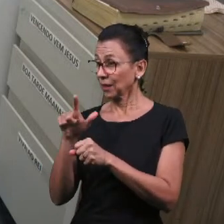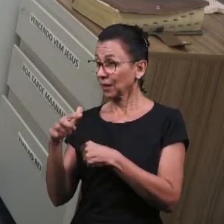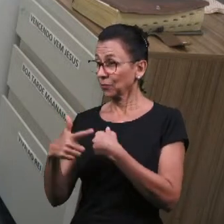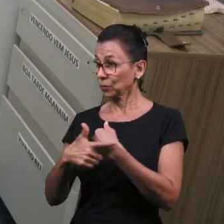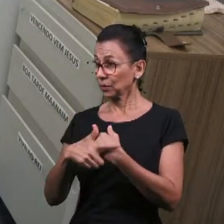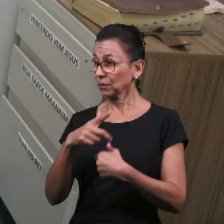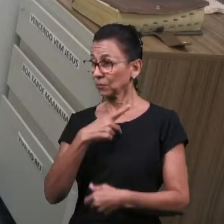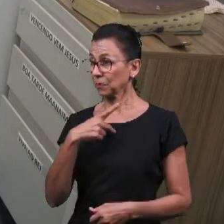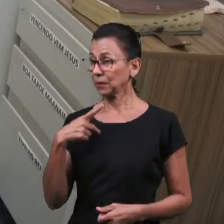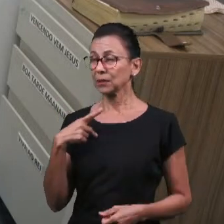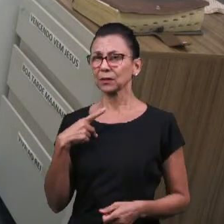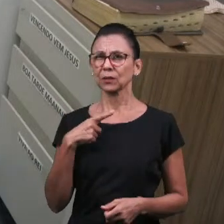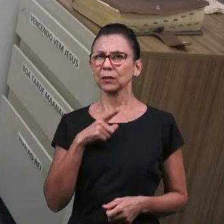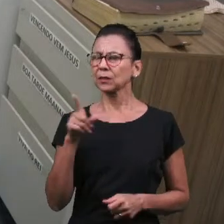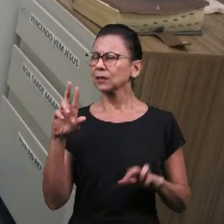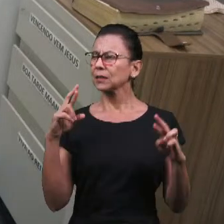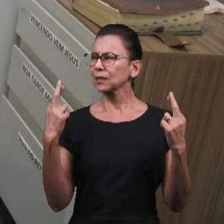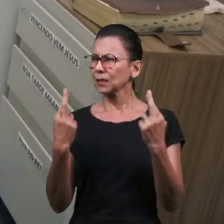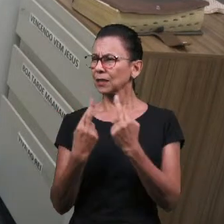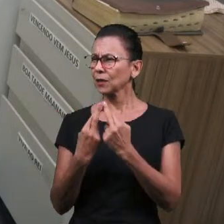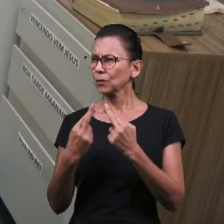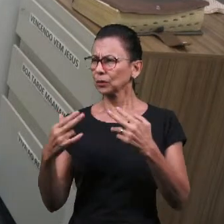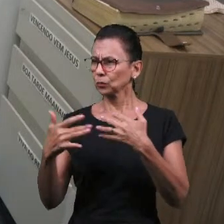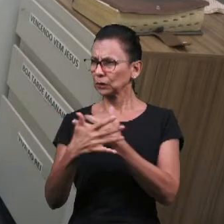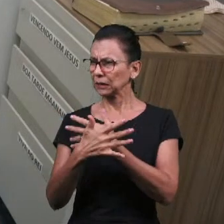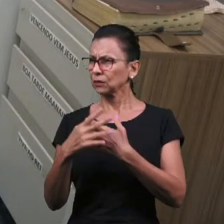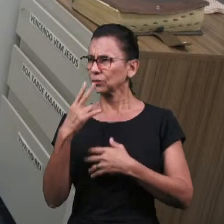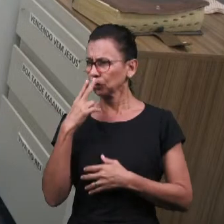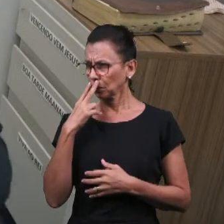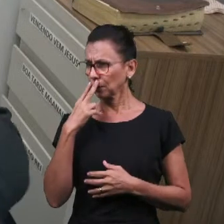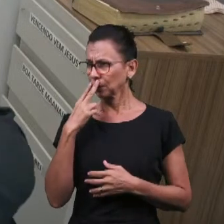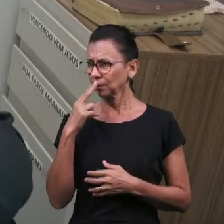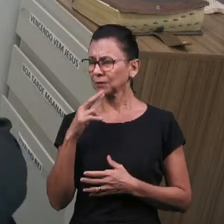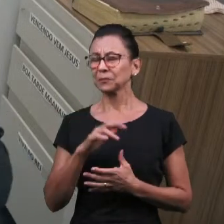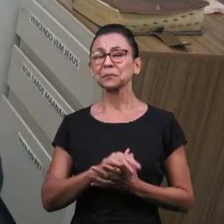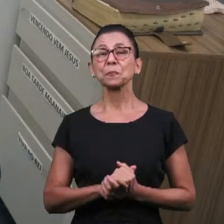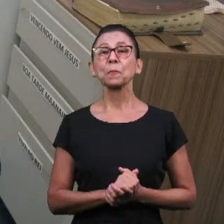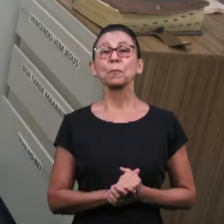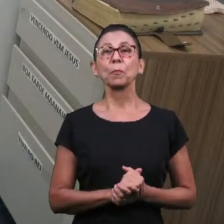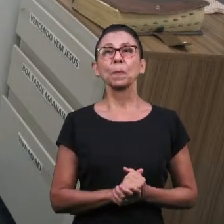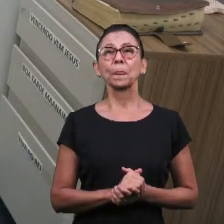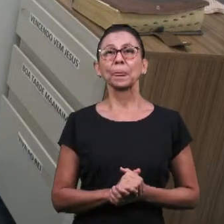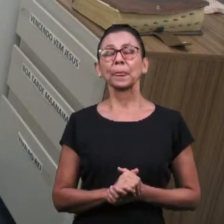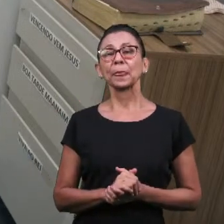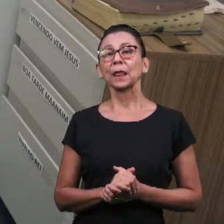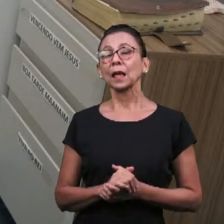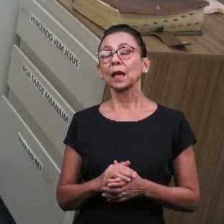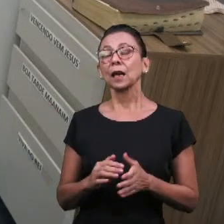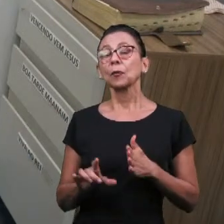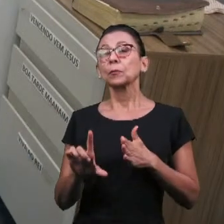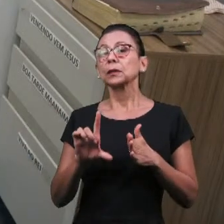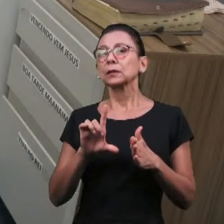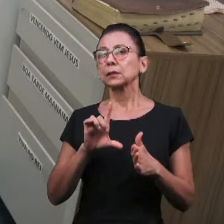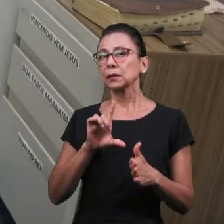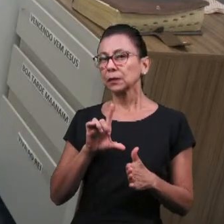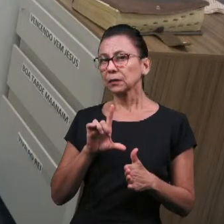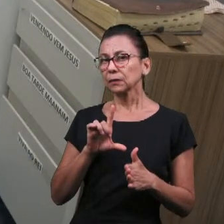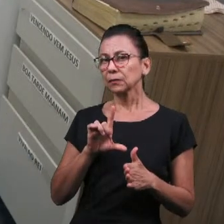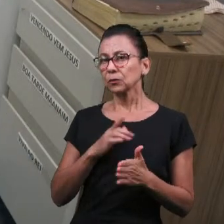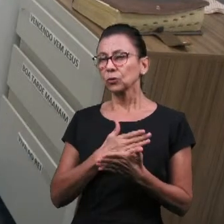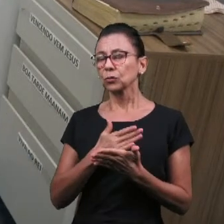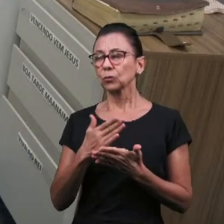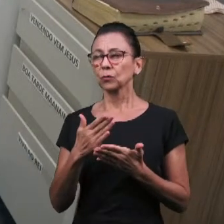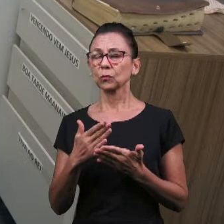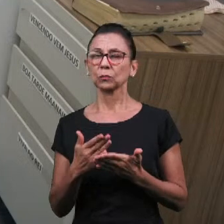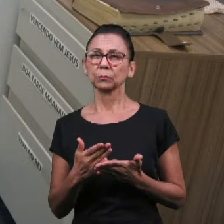Igreja Cristã Maranata em Duque de Caxias. Mas eu gostaria que o pastor, antes de falar da Igreja de Duque de Caxias, pudesse estar